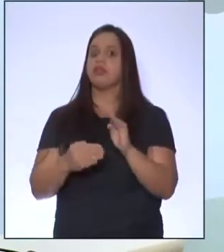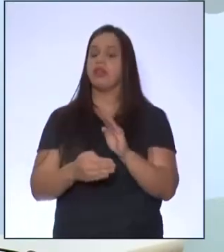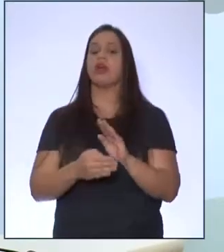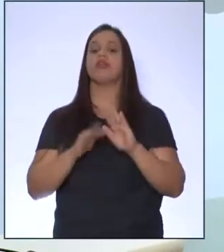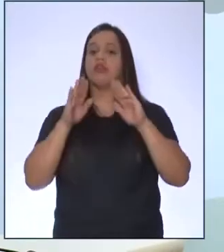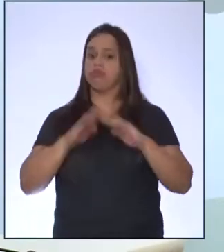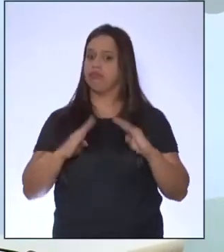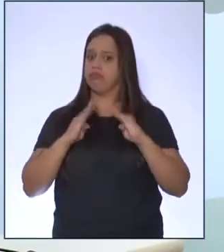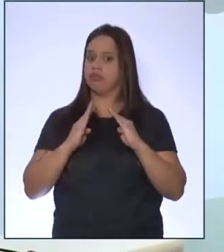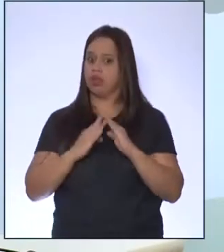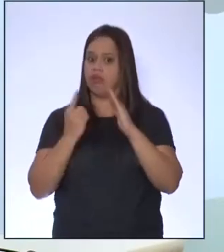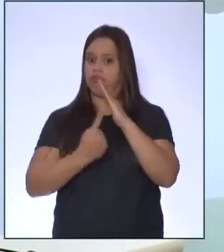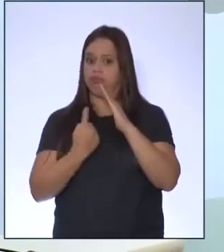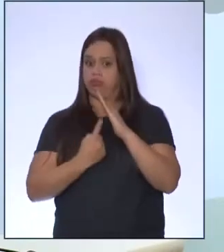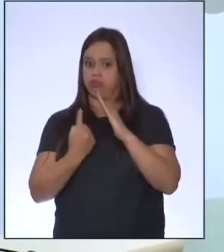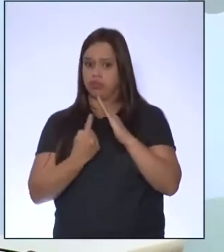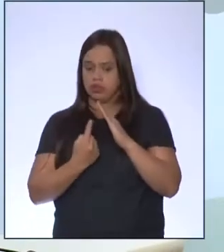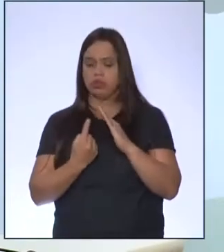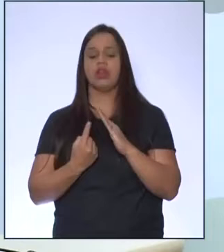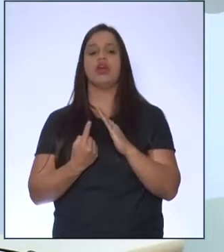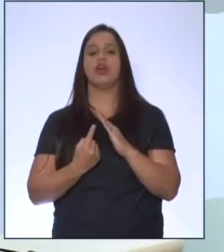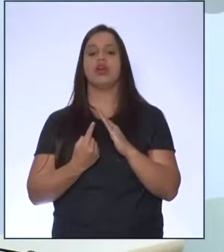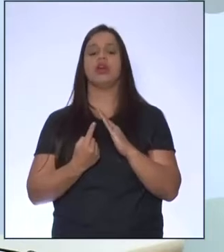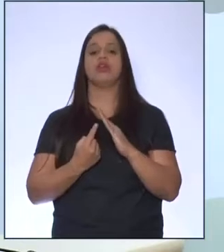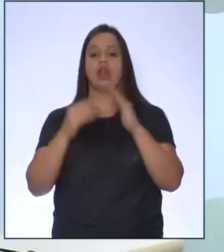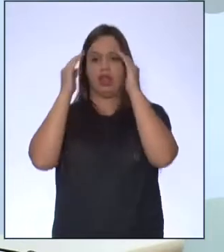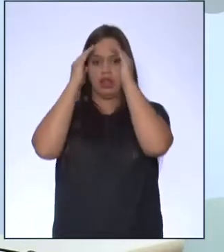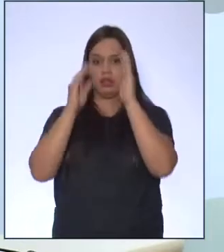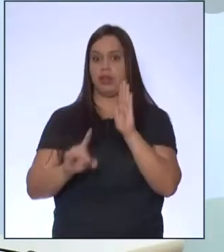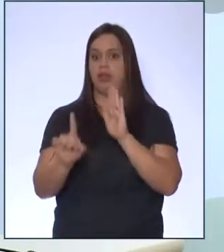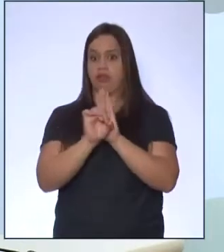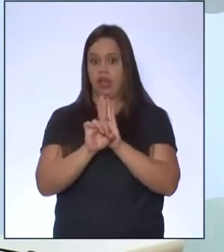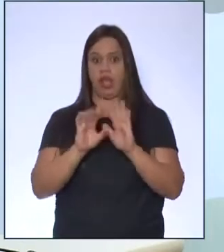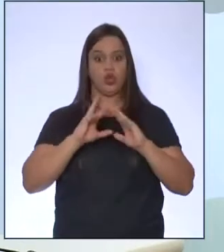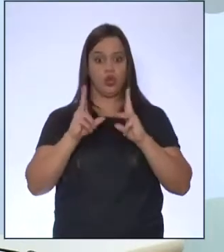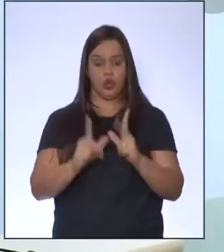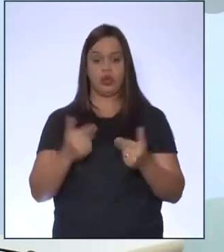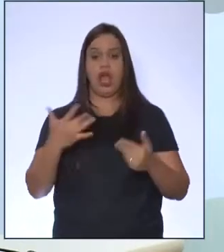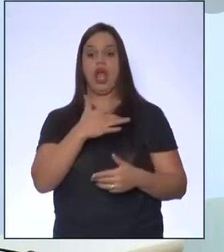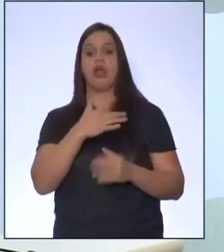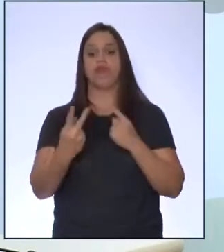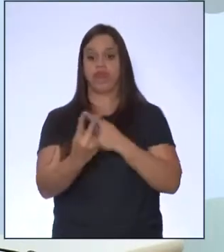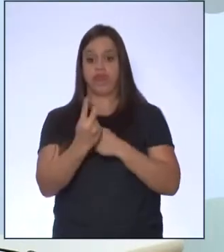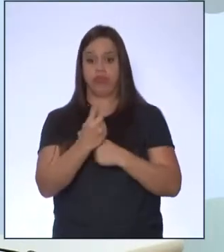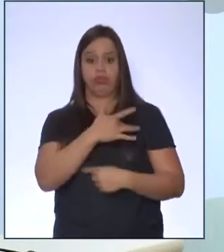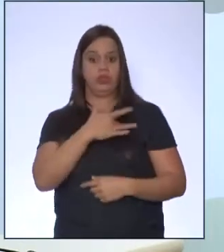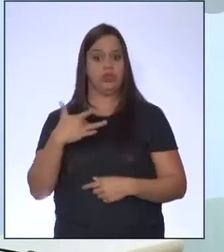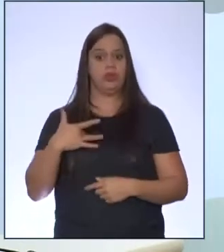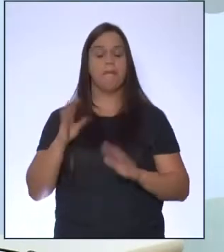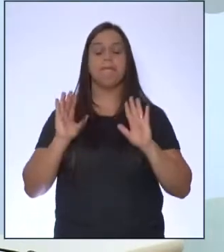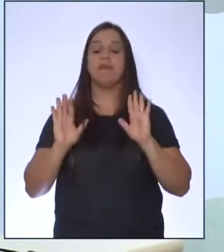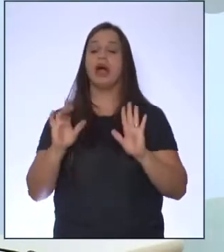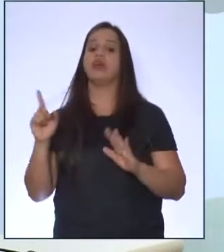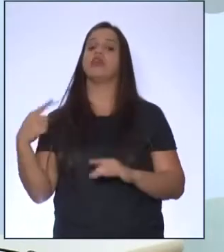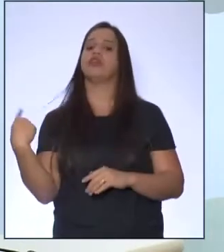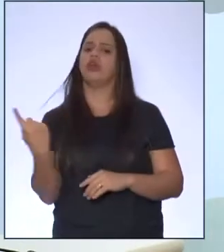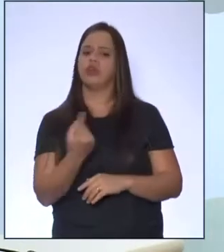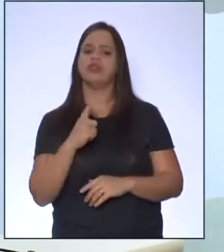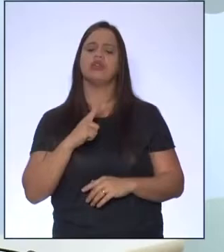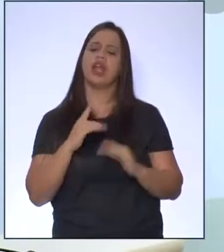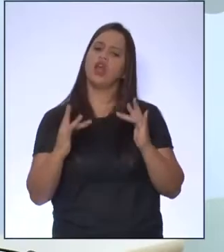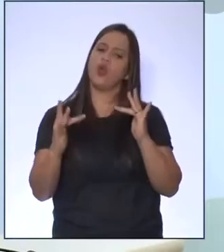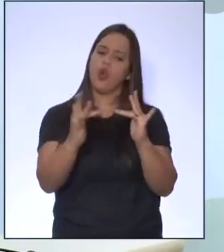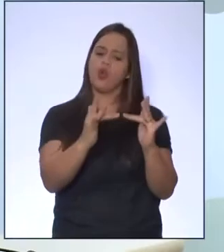está se protegendo, né, cuidando da nossa saúde, mas todos nós, né, temos contato com